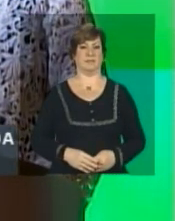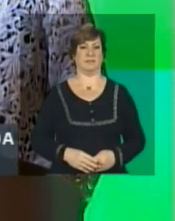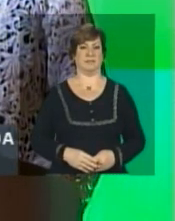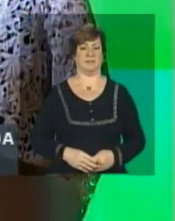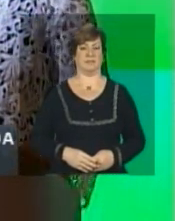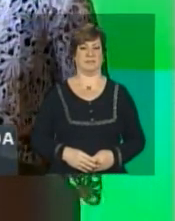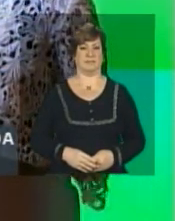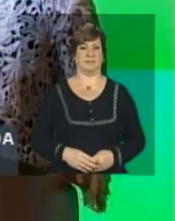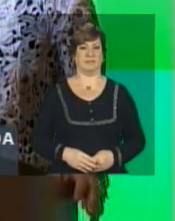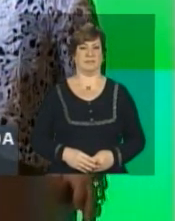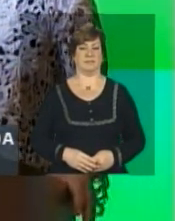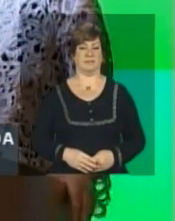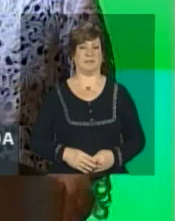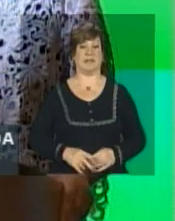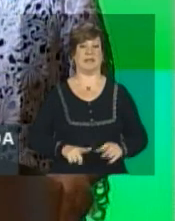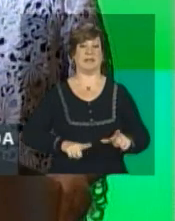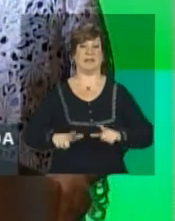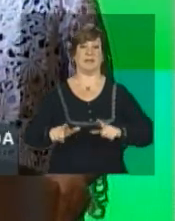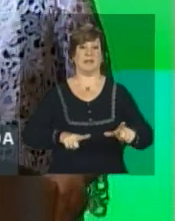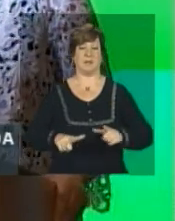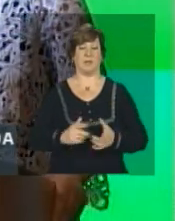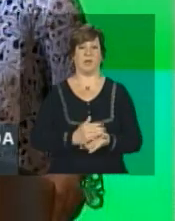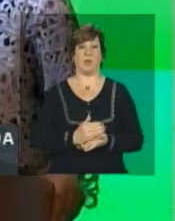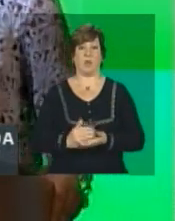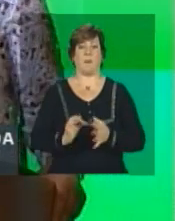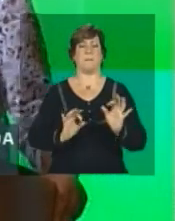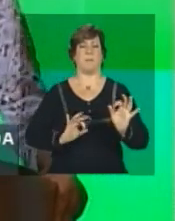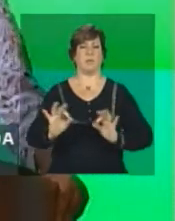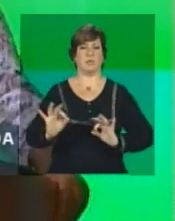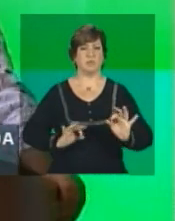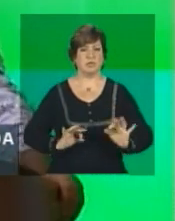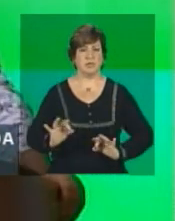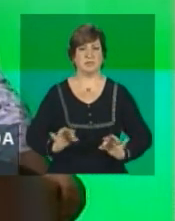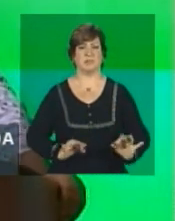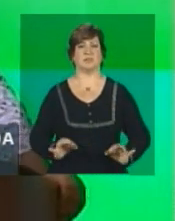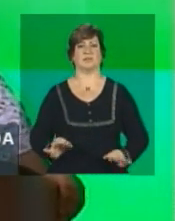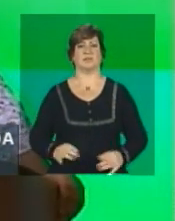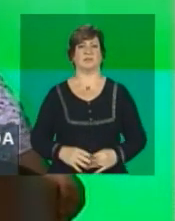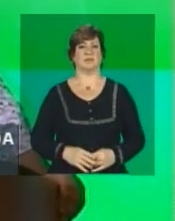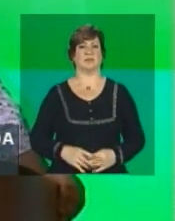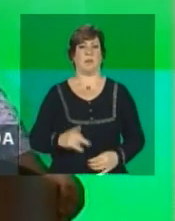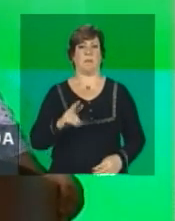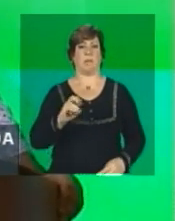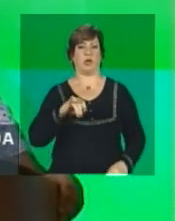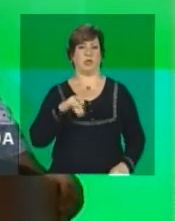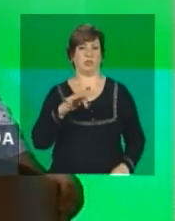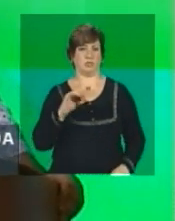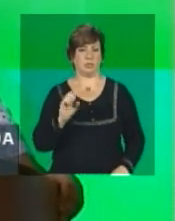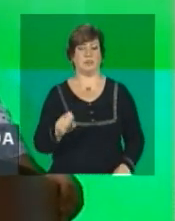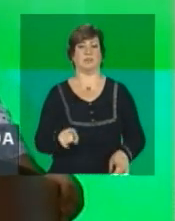de ações, iniciativas, projetos que têm